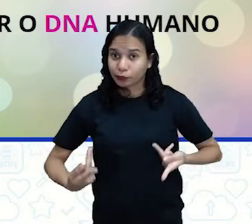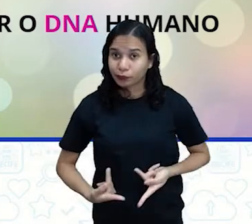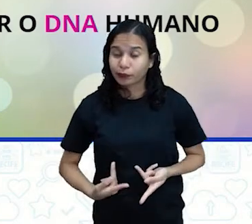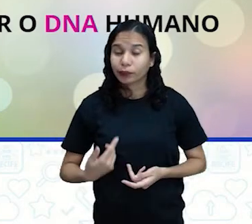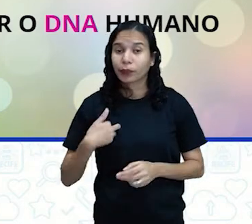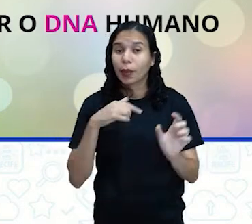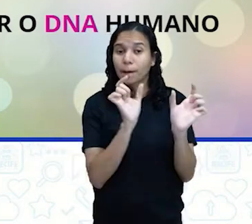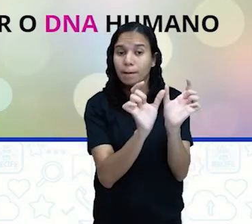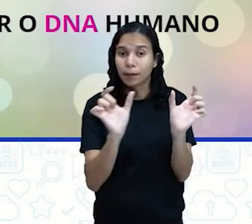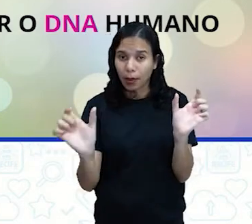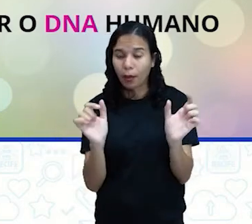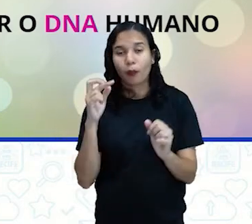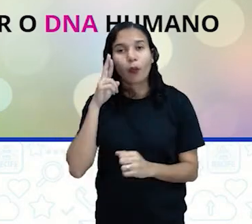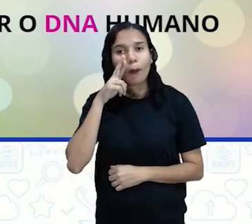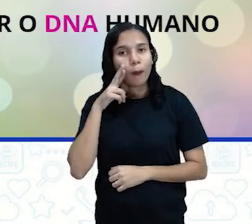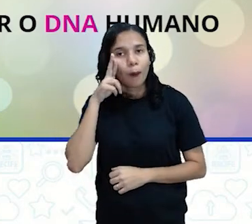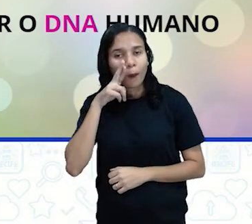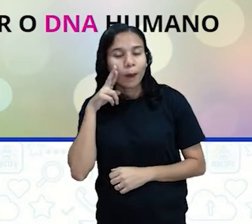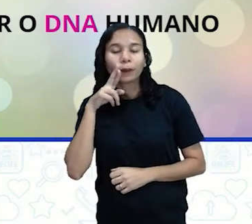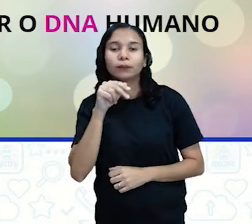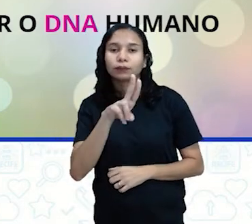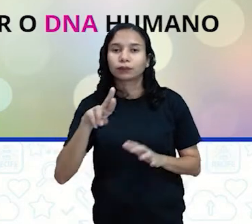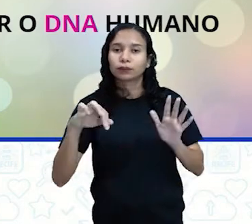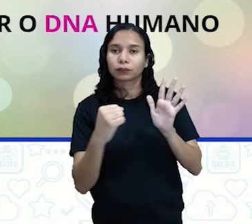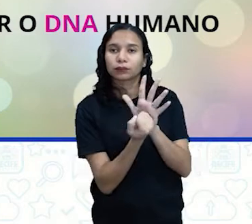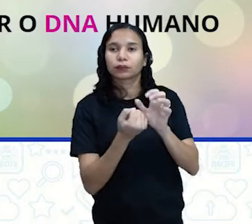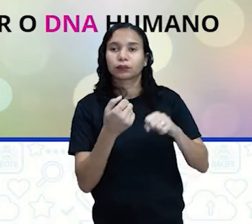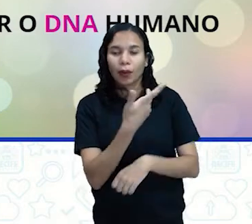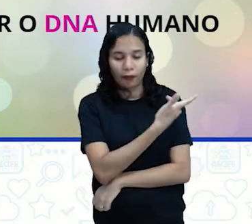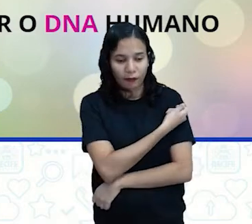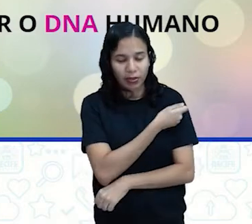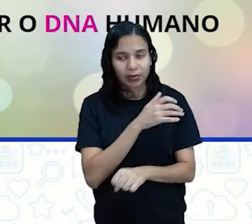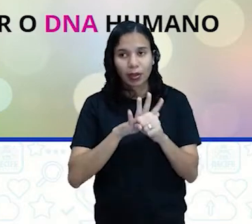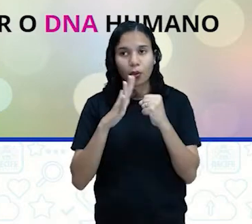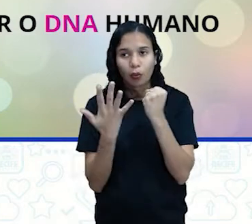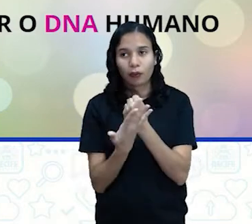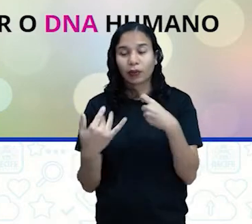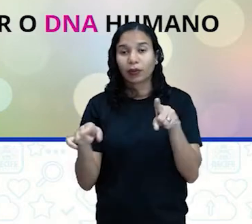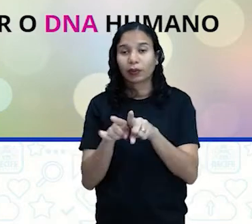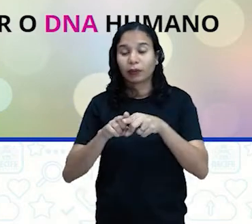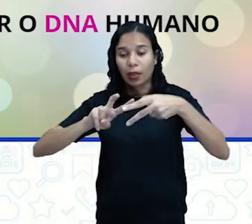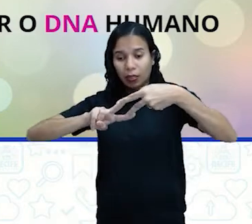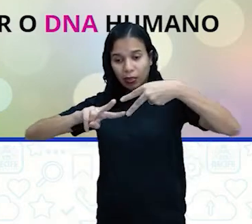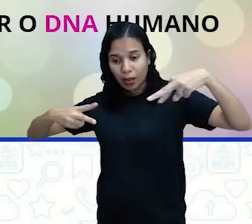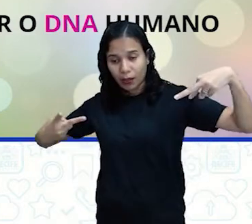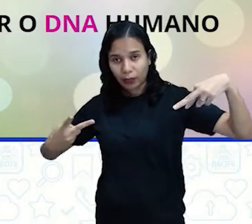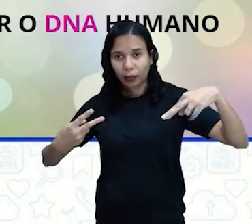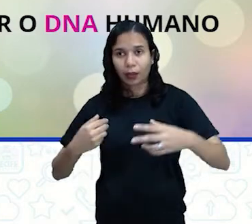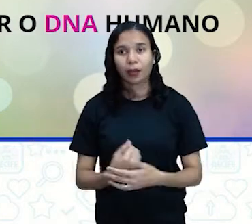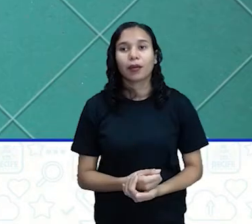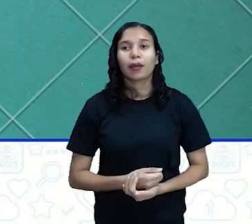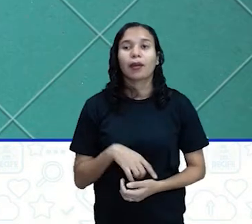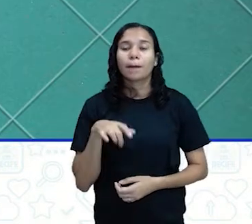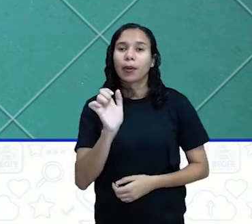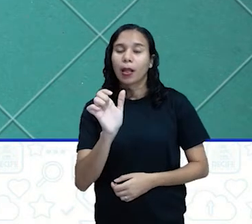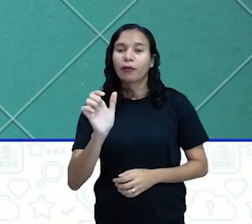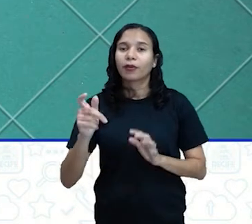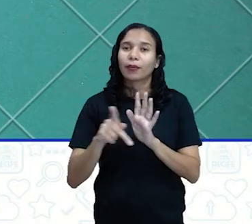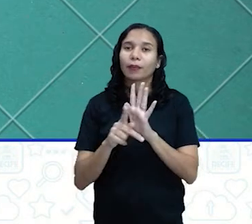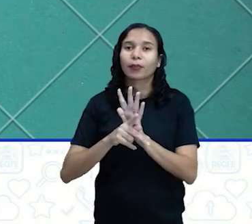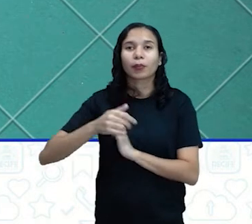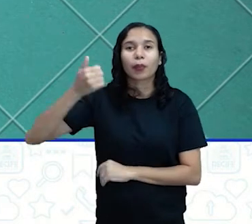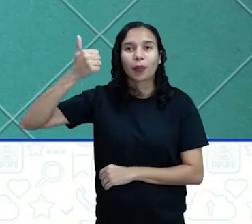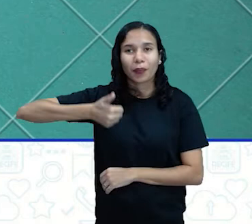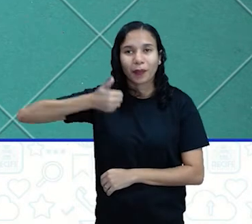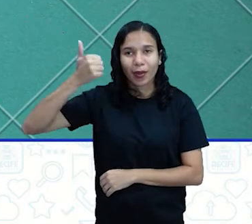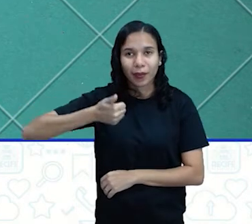gente tem como palavras que nomeiam vacina, Covid e DNA, e palavra que qualifica humano. Então, aqui